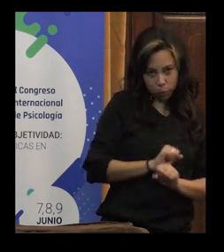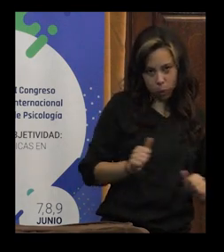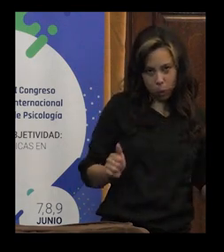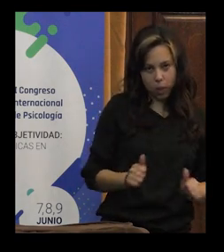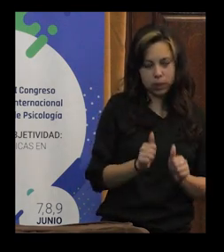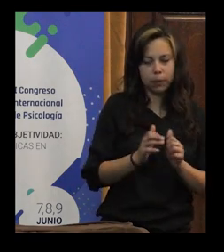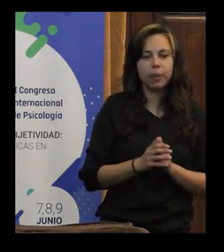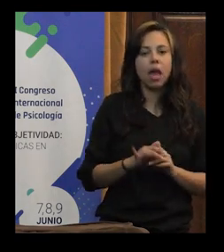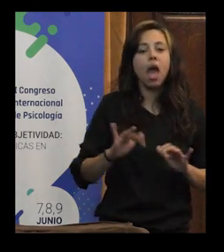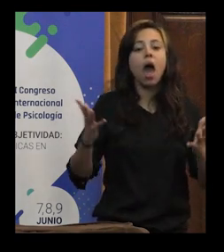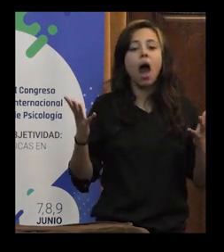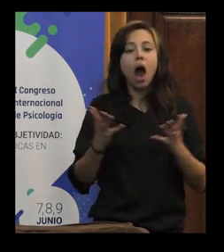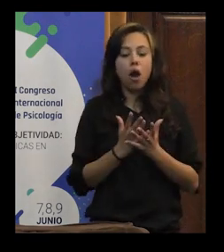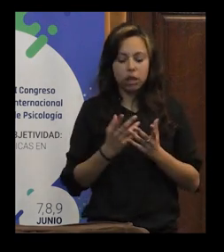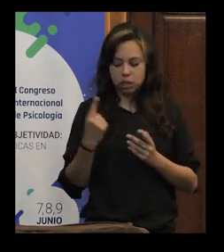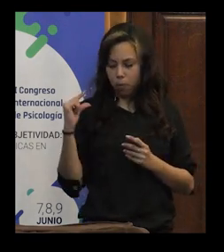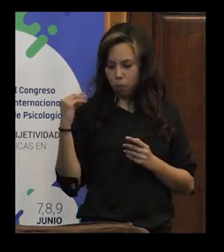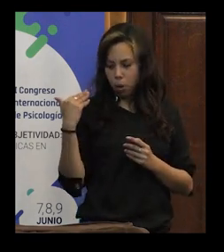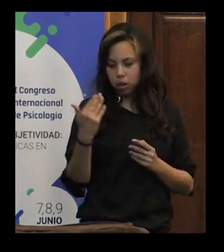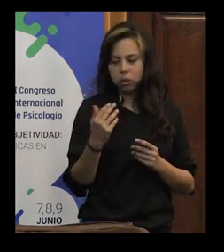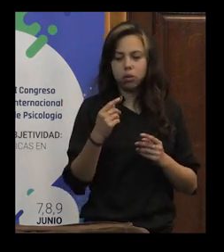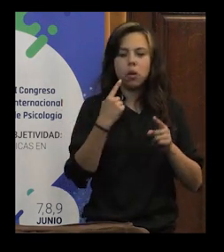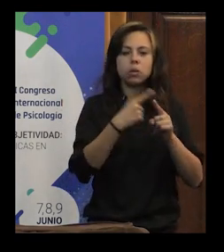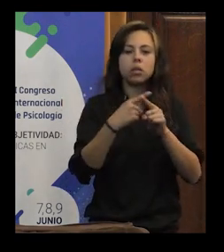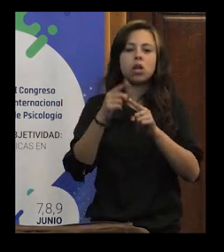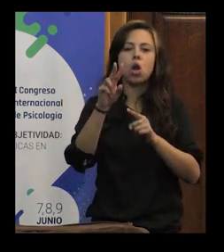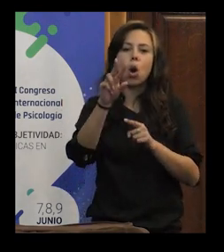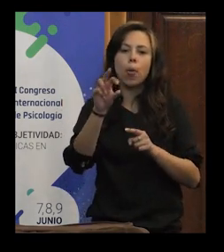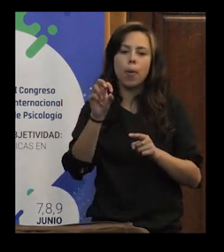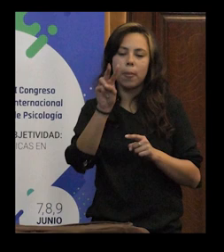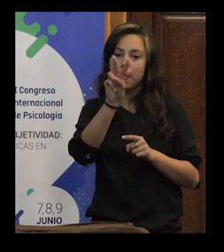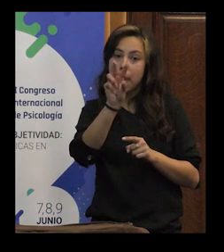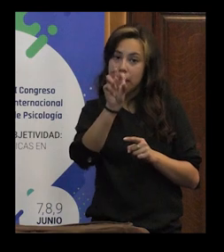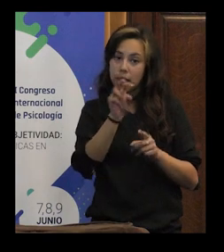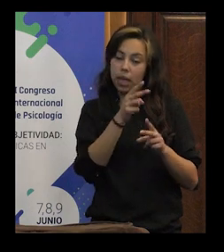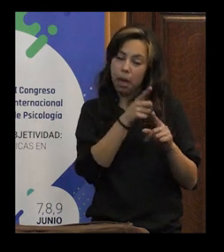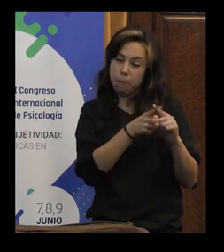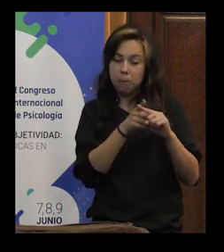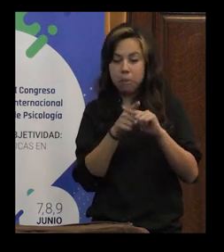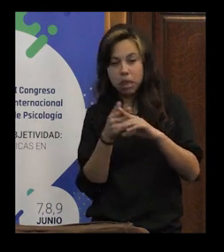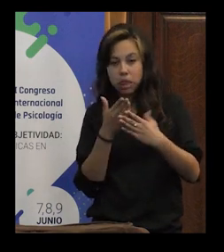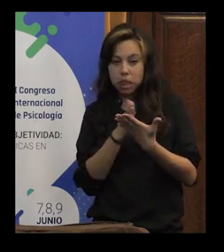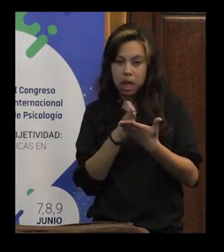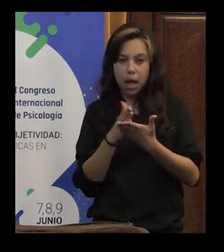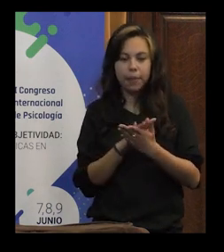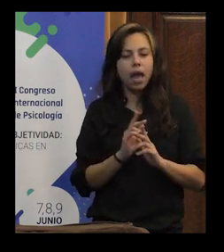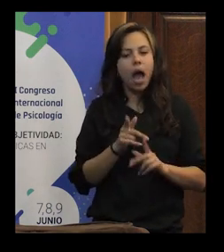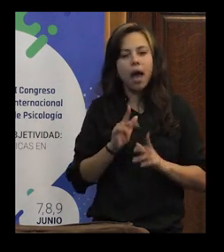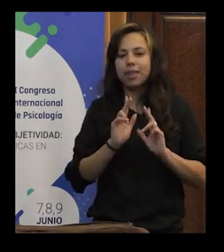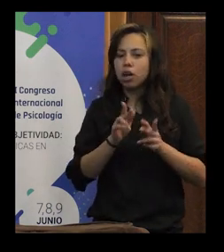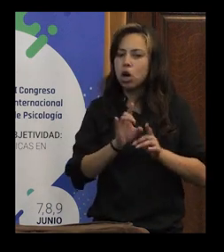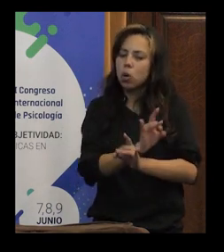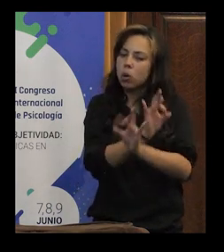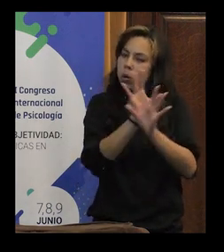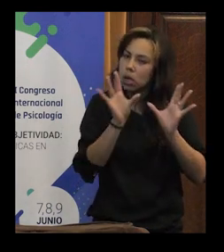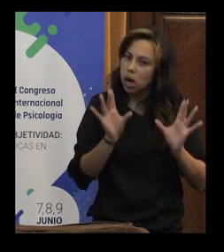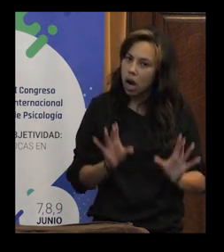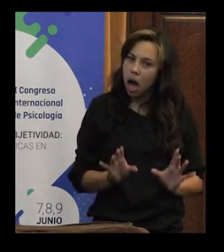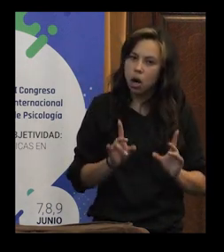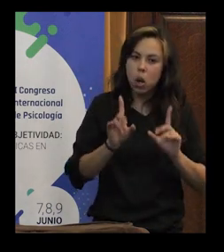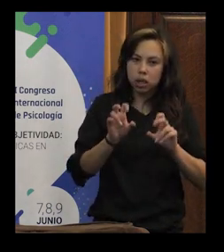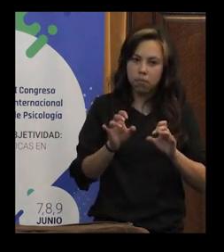século XX, a acumulação de evidências médicas deixou claro a associação